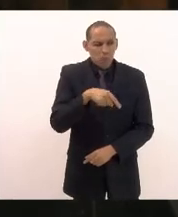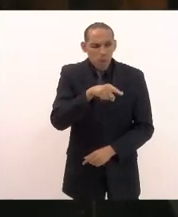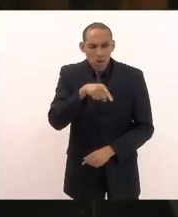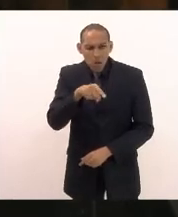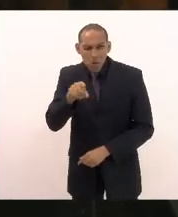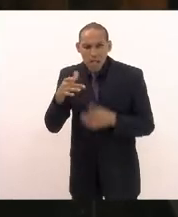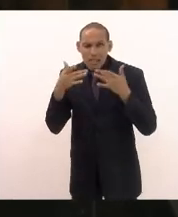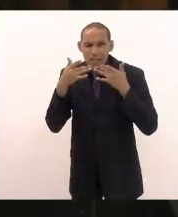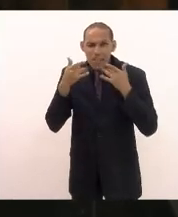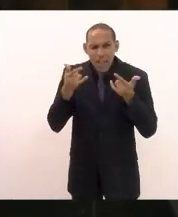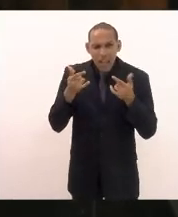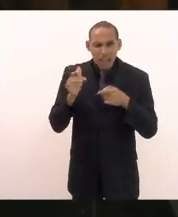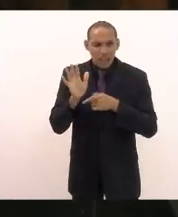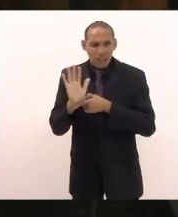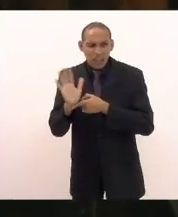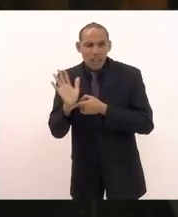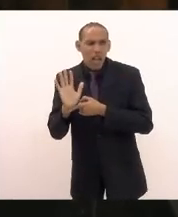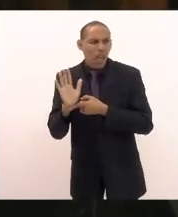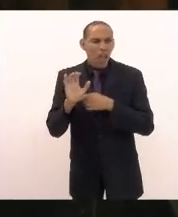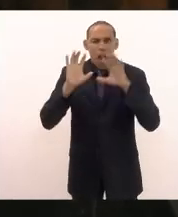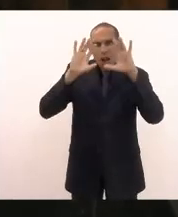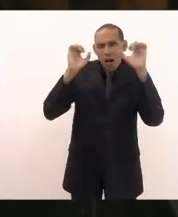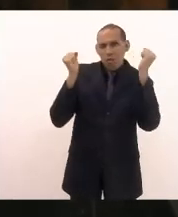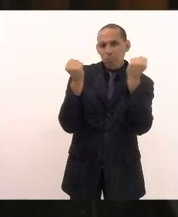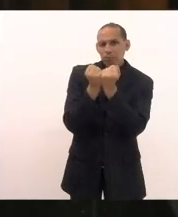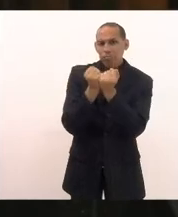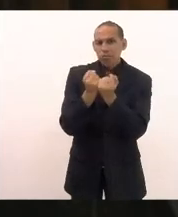teatros, cinemas, estádios,